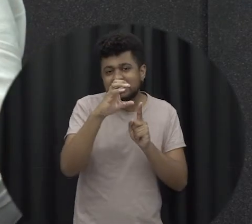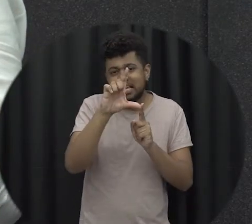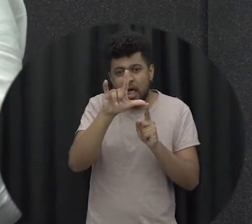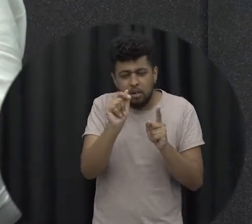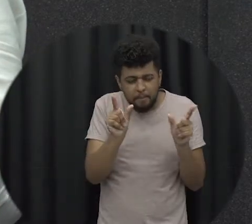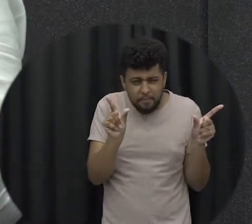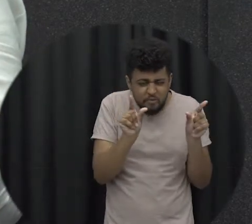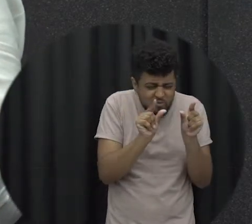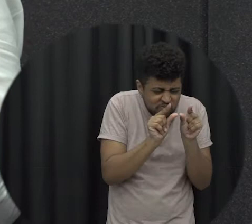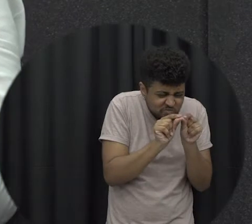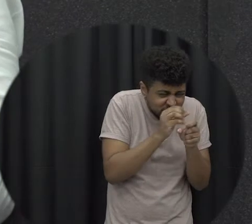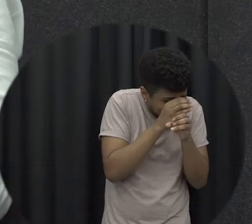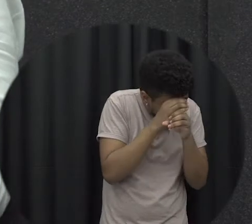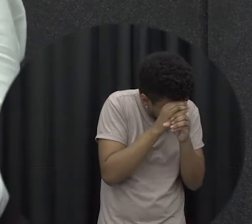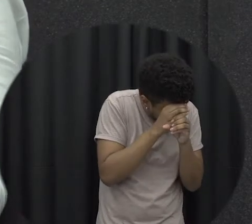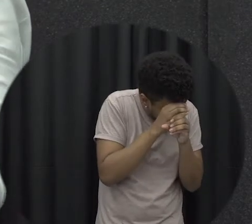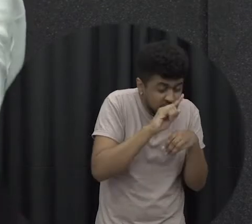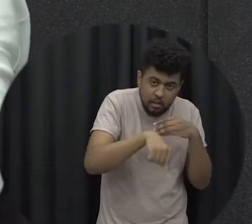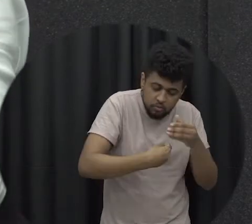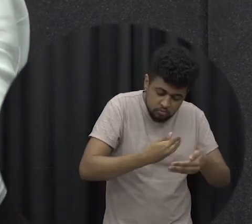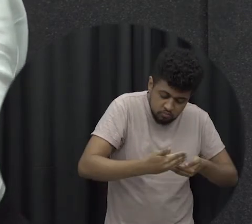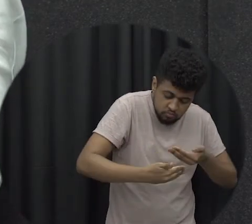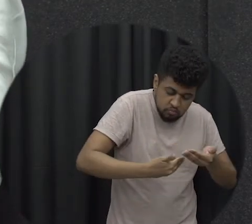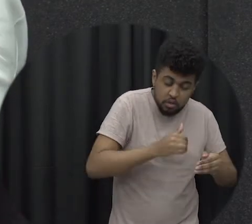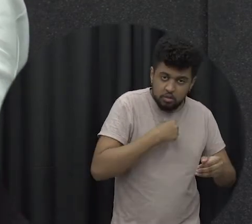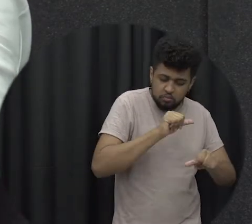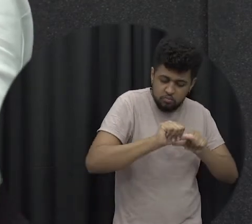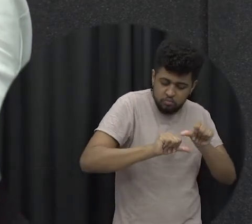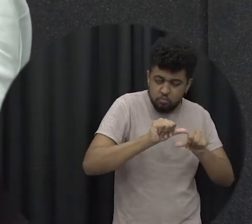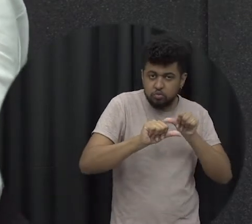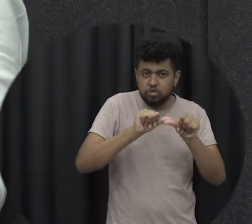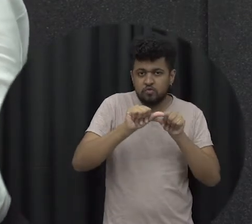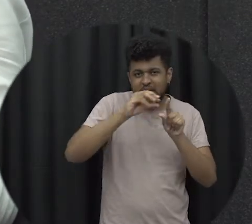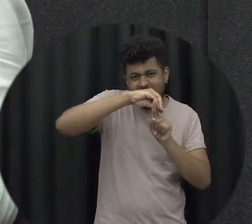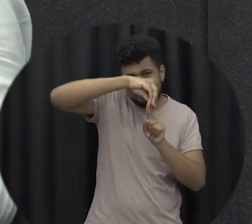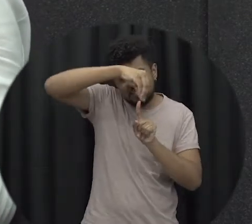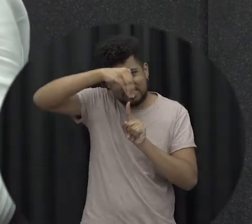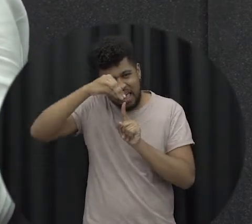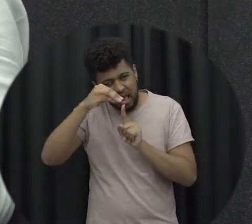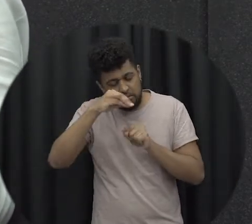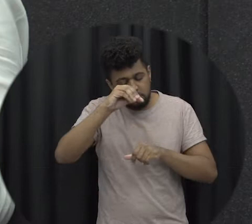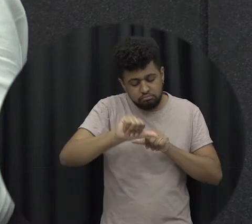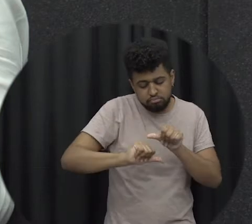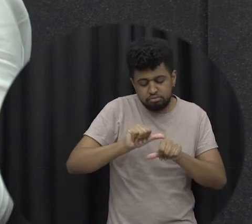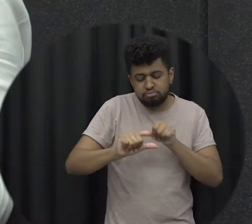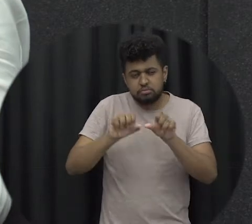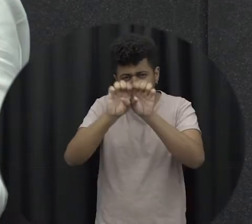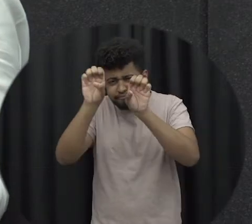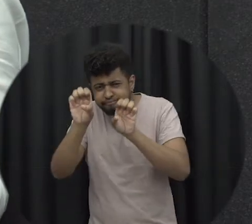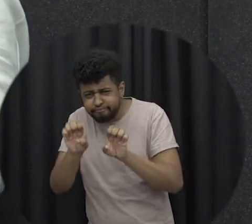no estágio de reprodução, ele se modifica as células e produz, então, aquela estrutura de reprodução, que